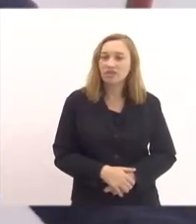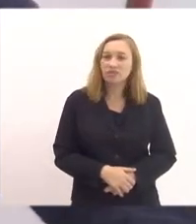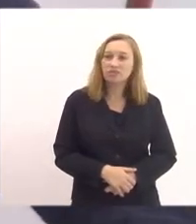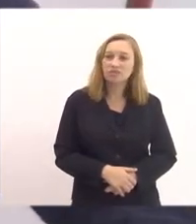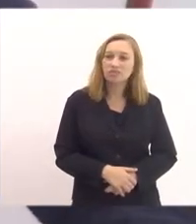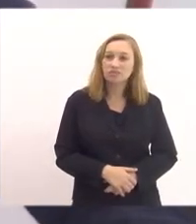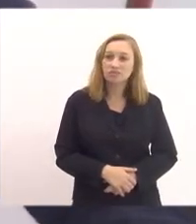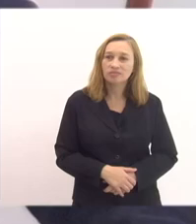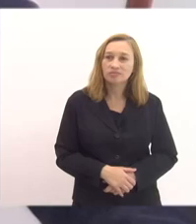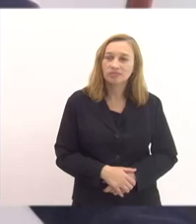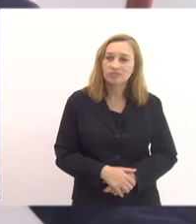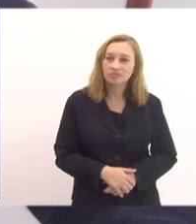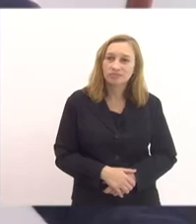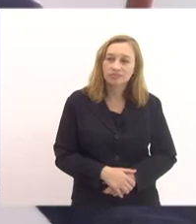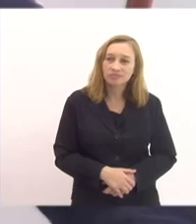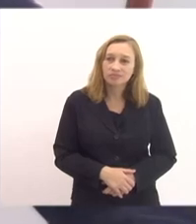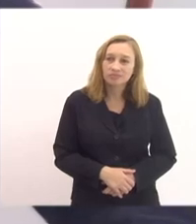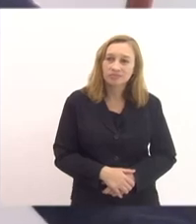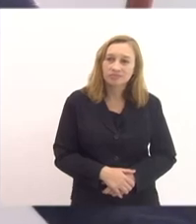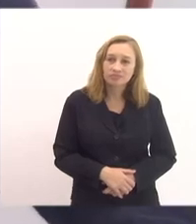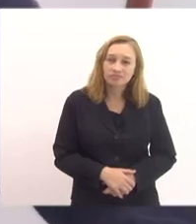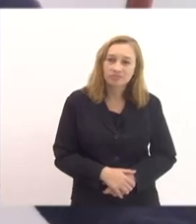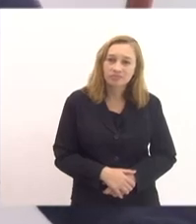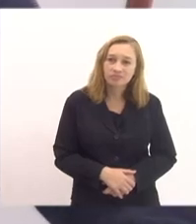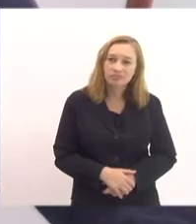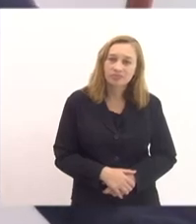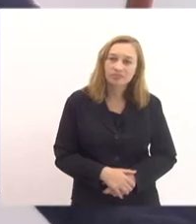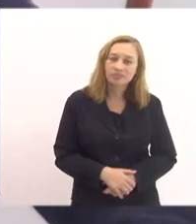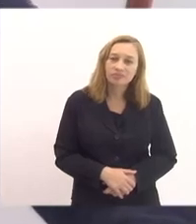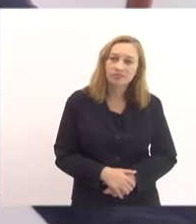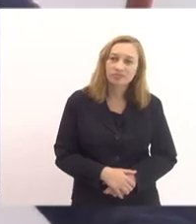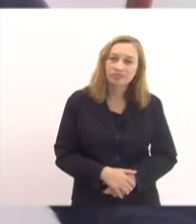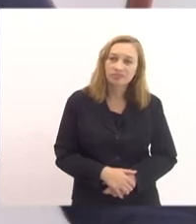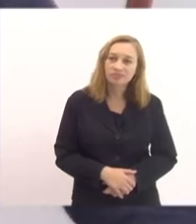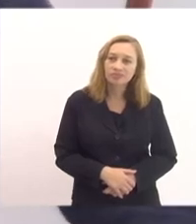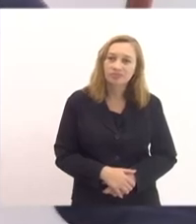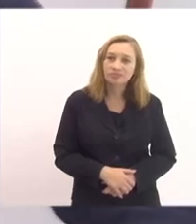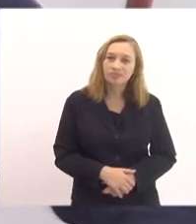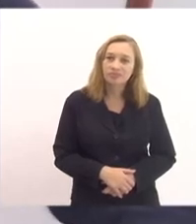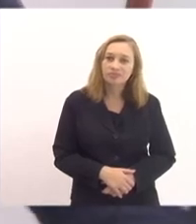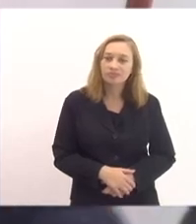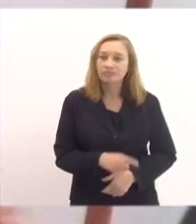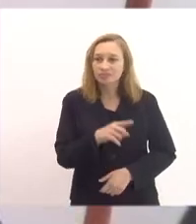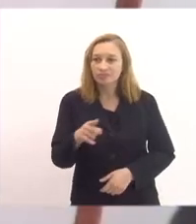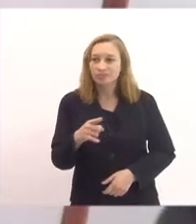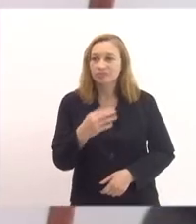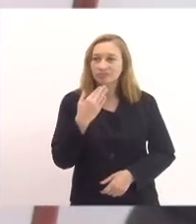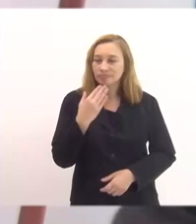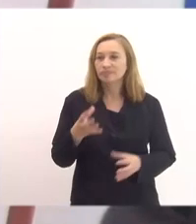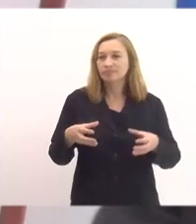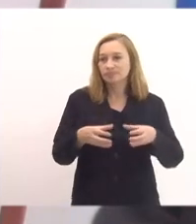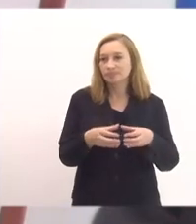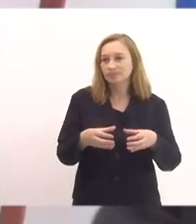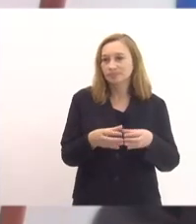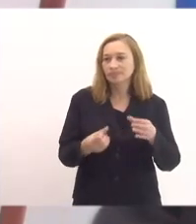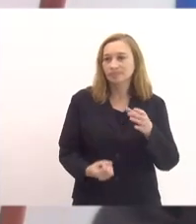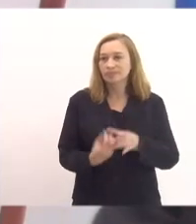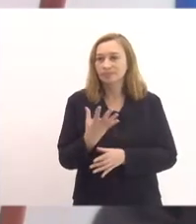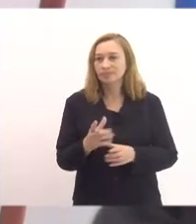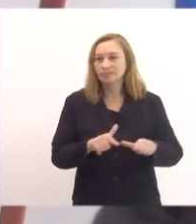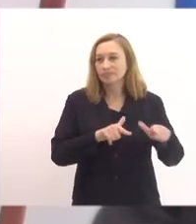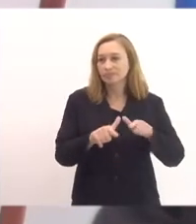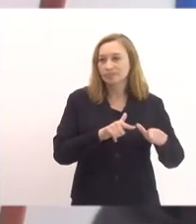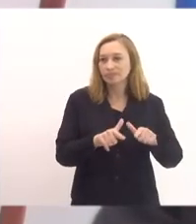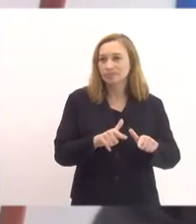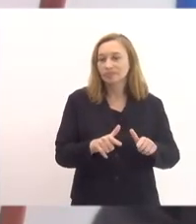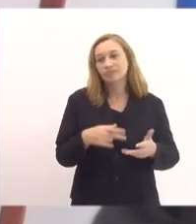superar. Mas, de fato, sou testemunha, Coronel Leandro, ele sugeriu, vamos criar um grupo de trabalho. Só que, quando fala